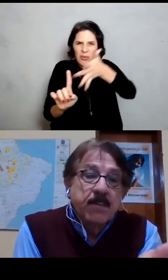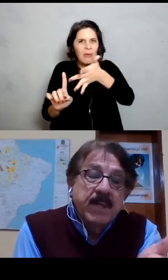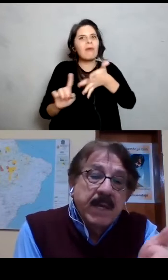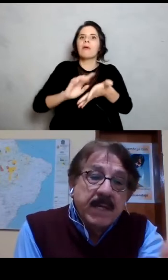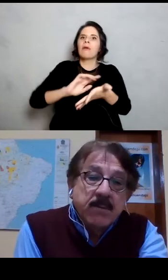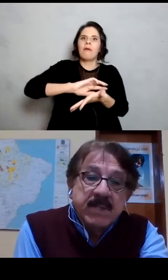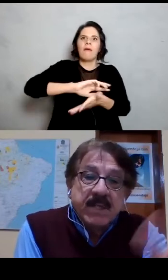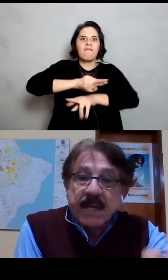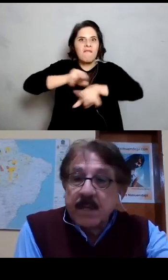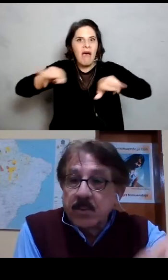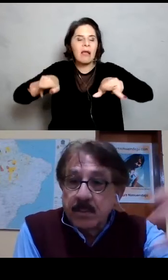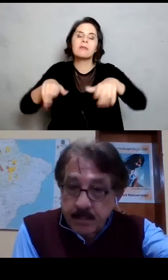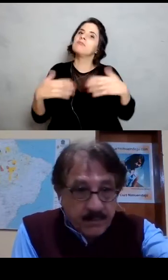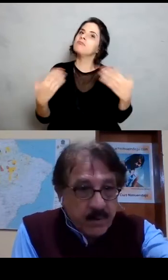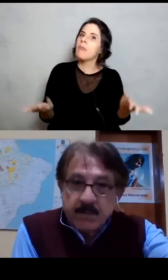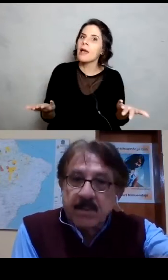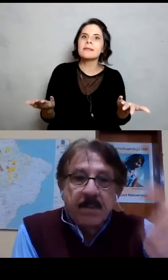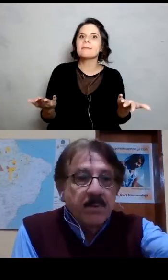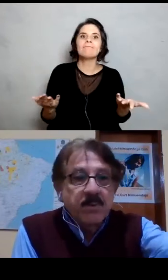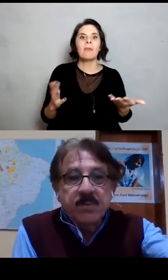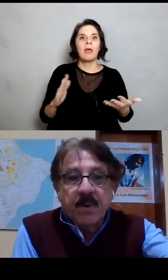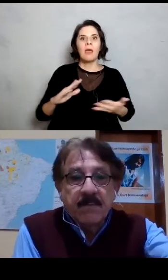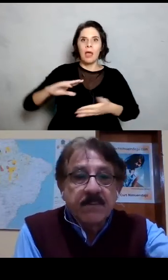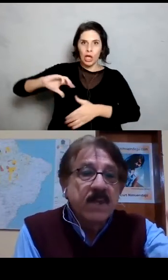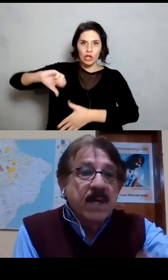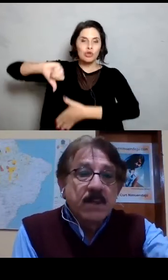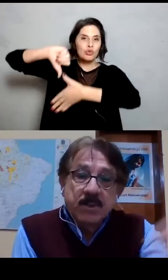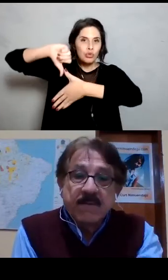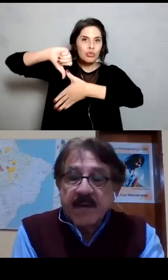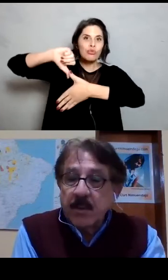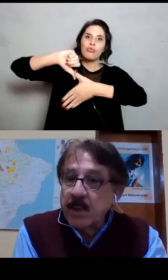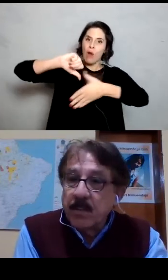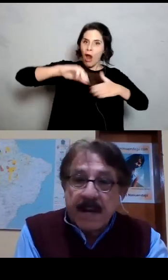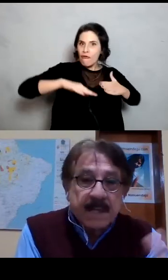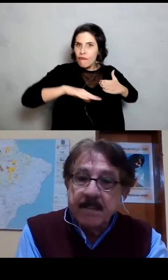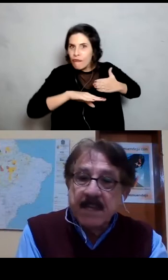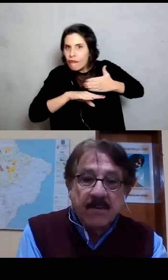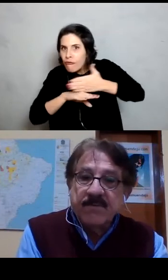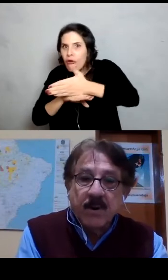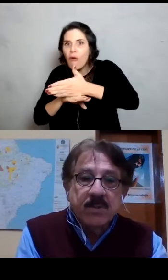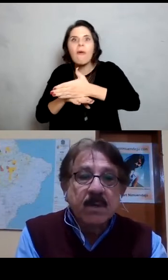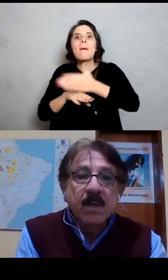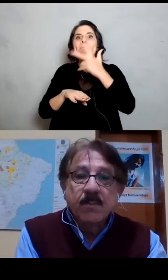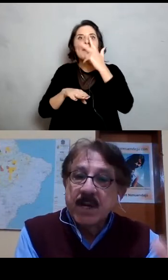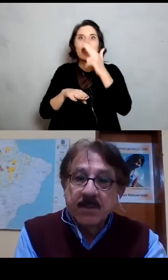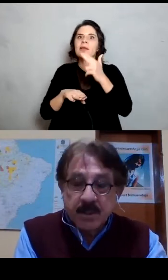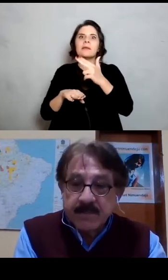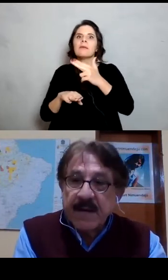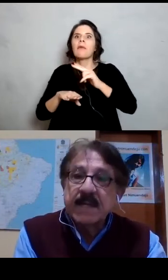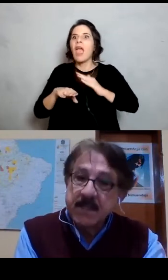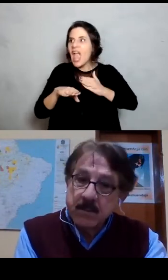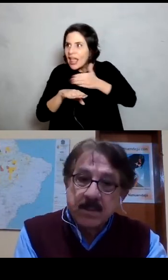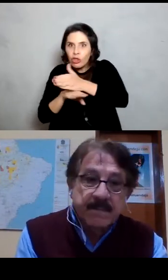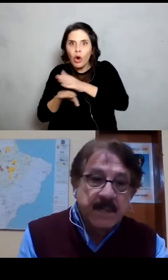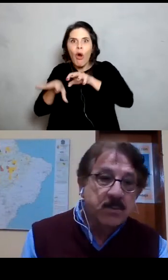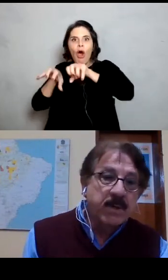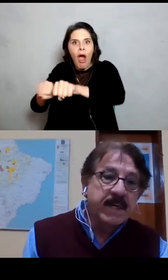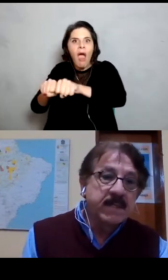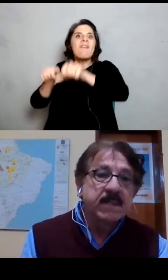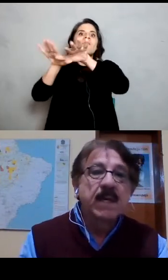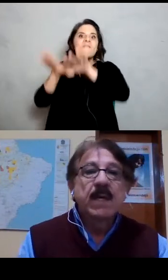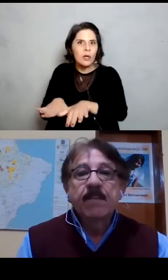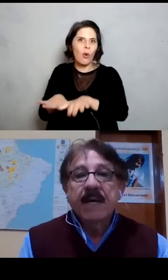volta, porque ali é um estreito, povoado também por outros povos, e os que vieram pelo mar também não voltam, por razões várias, inclusive